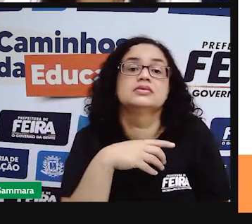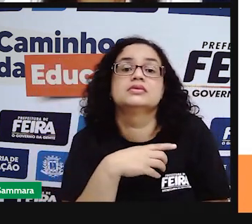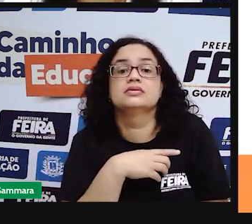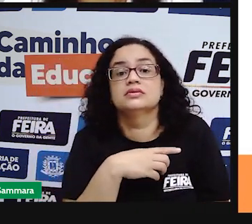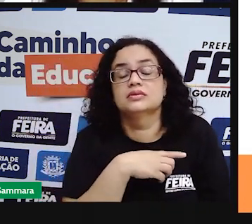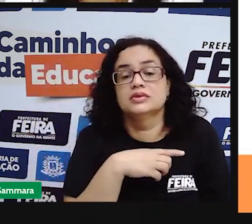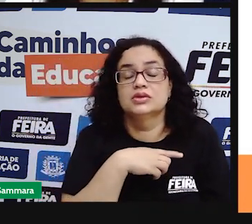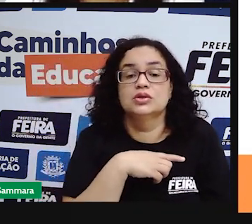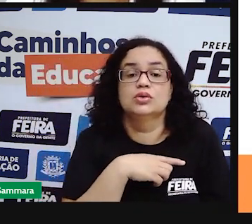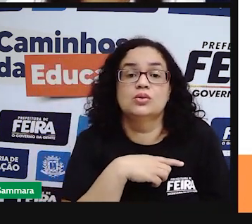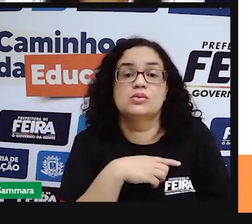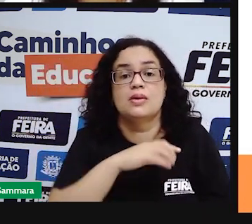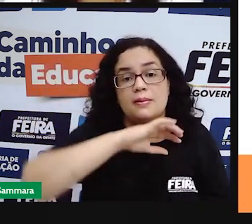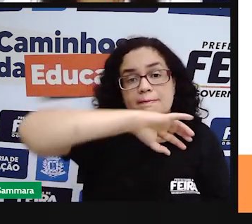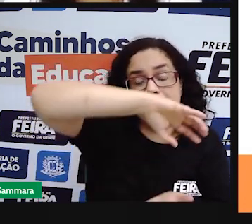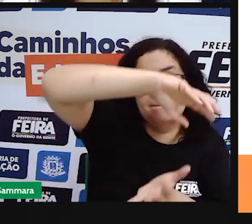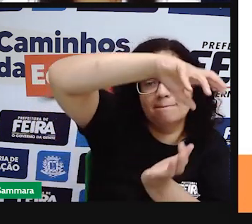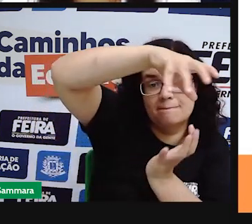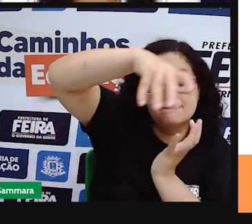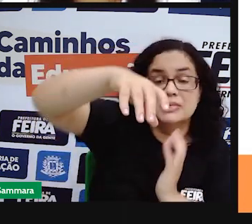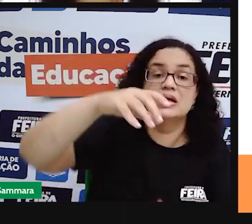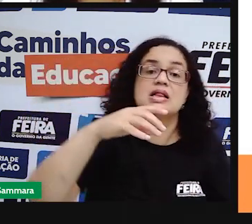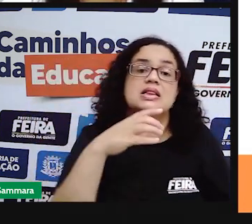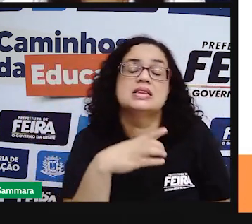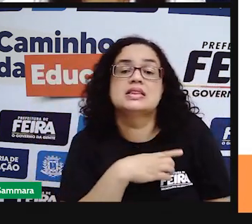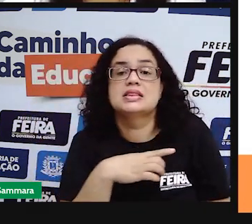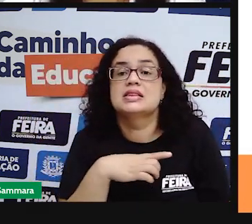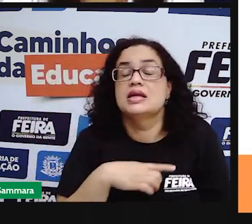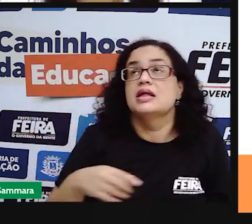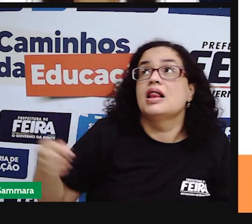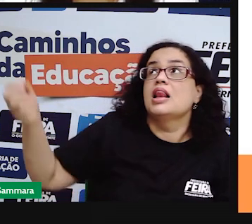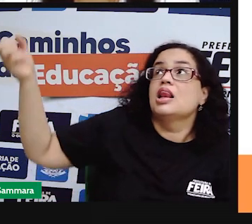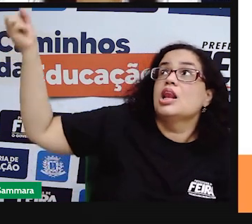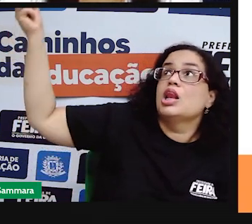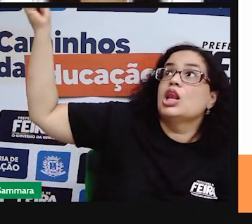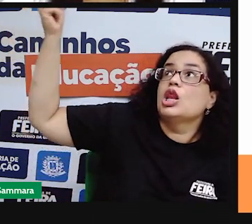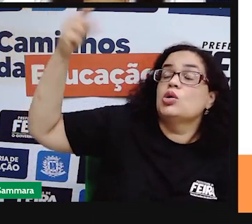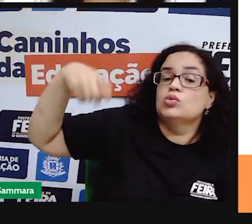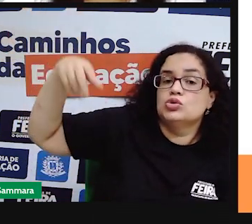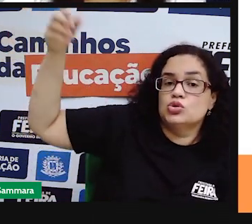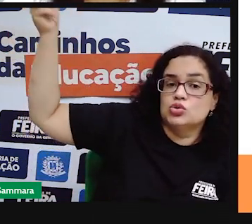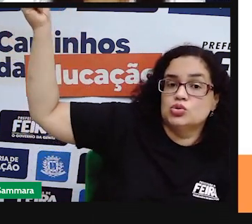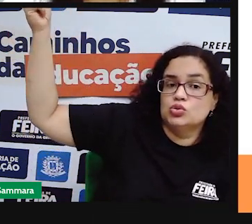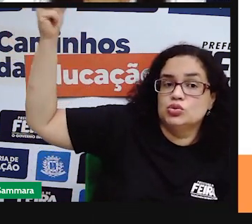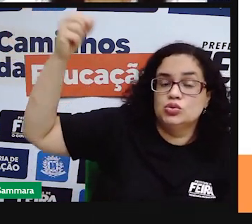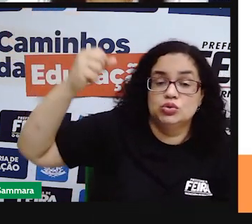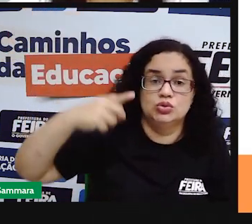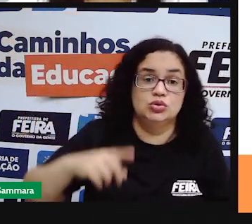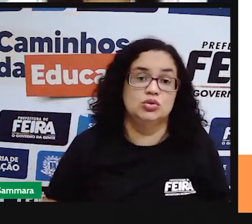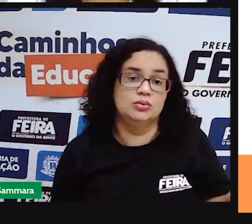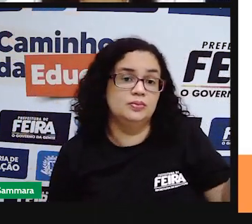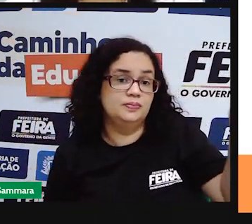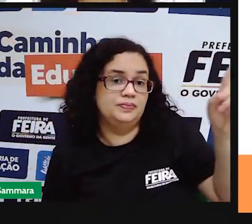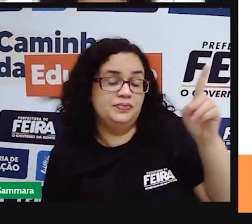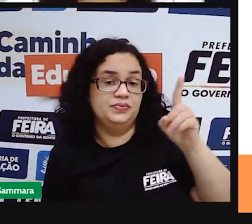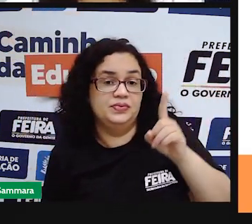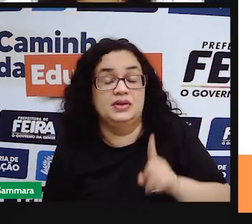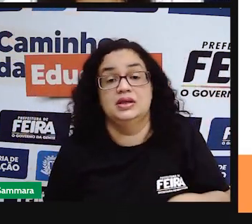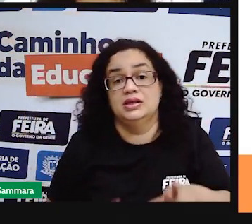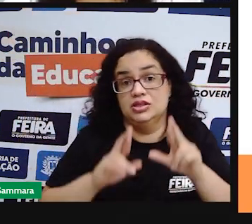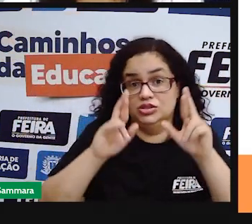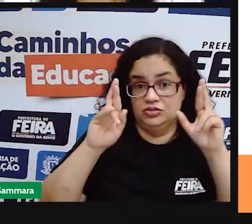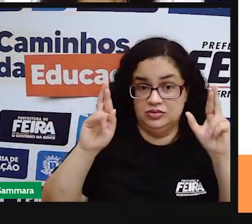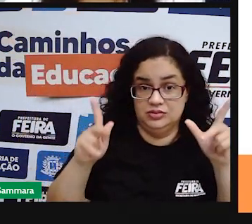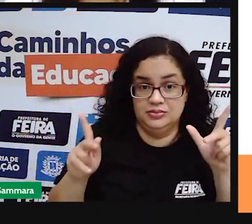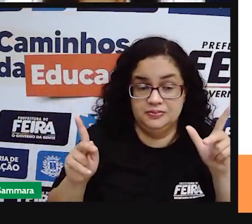justamente o movimento que permite que a luz do Sol chegue em parte dela em diferentes períodos.